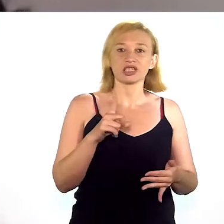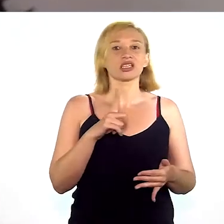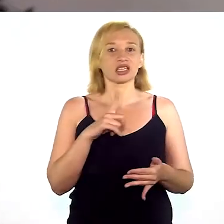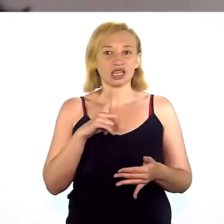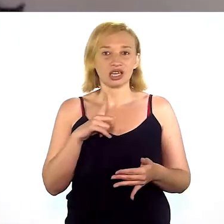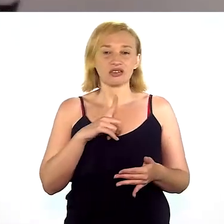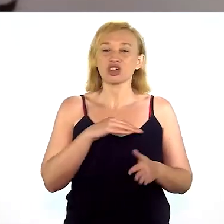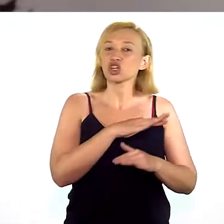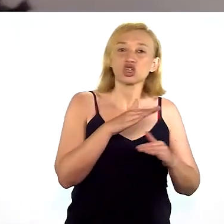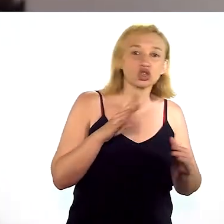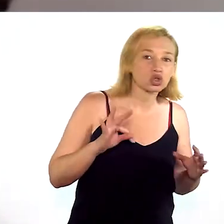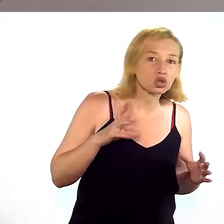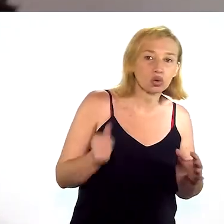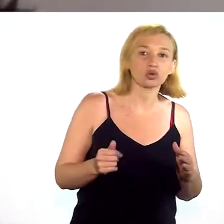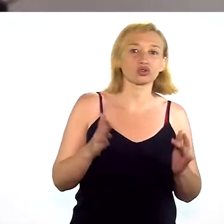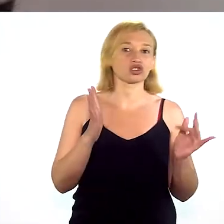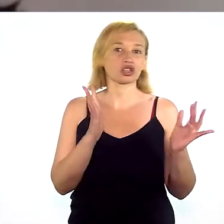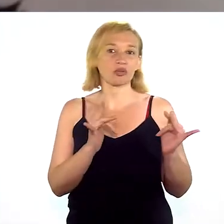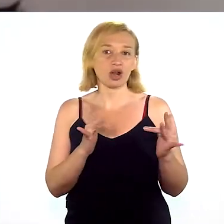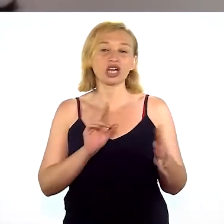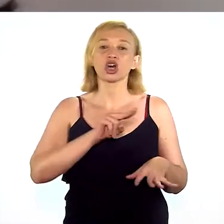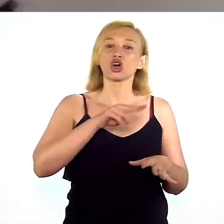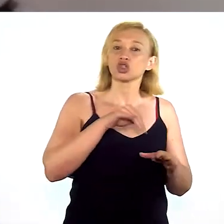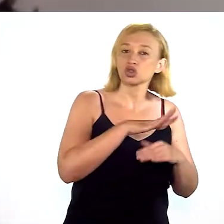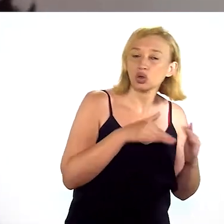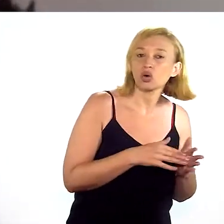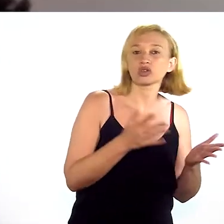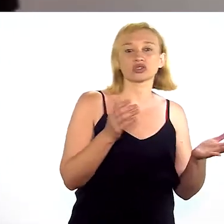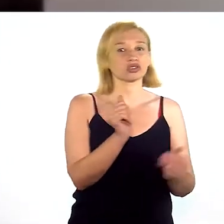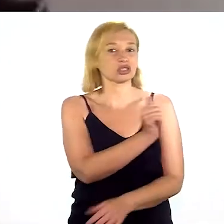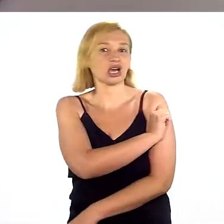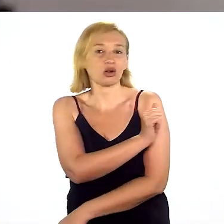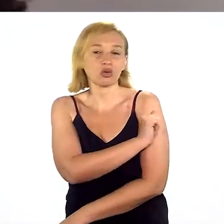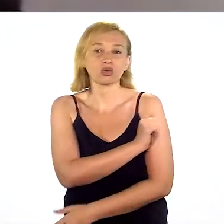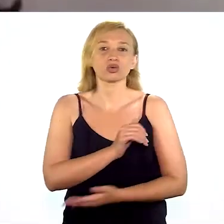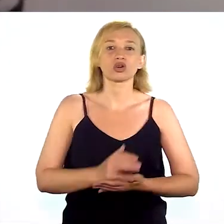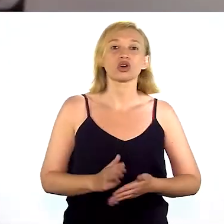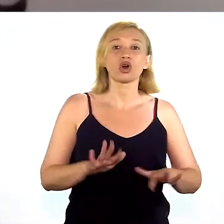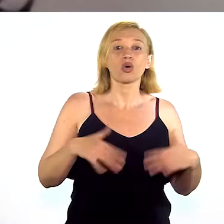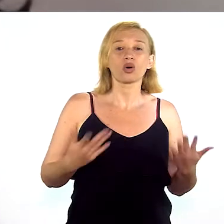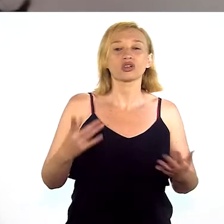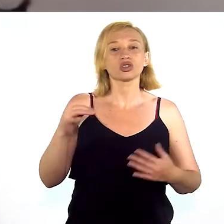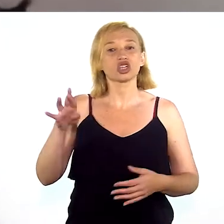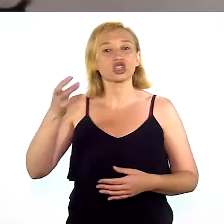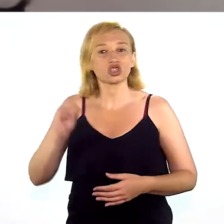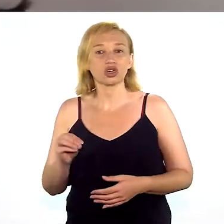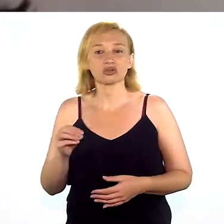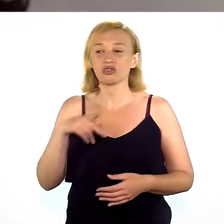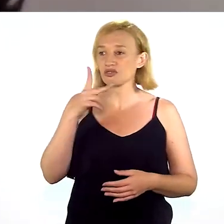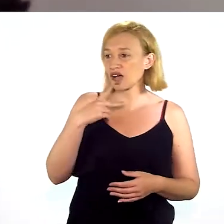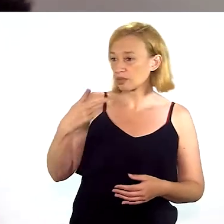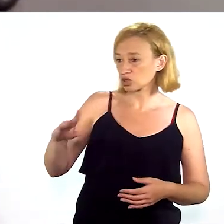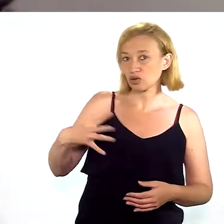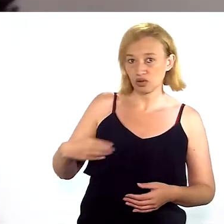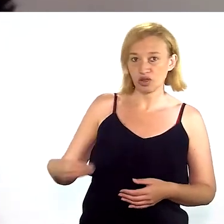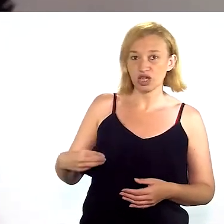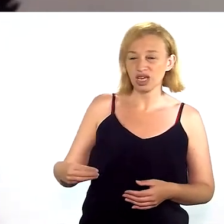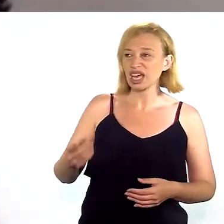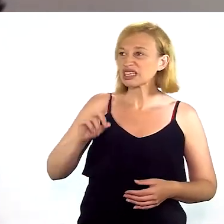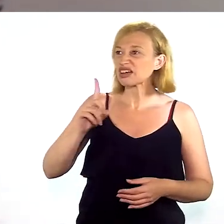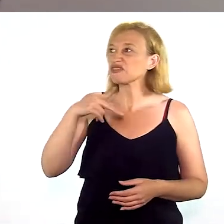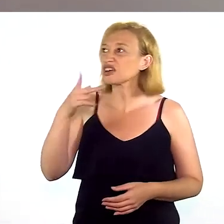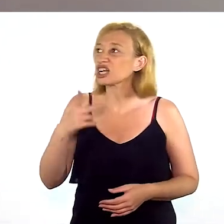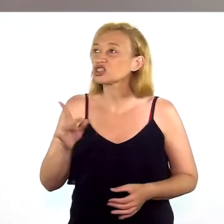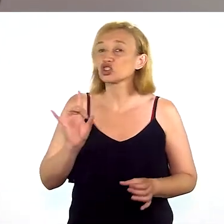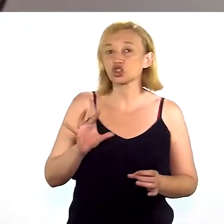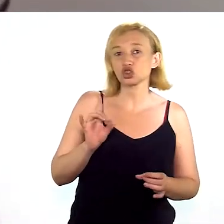pessoas que ainda vão passar, todos os meus relacionamentos, eu sou todos os meus alunos. Então, quando o Crisóstomo fala isso para o